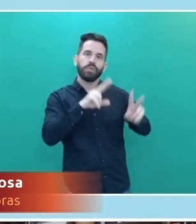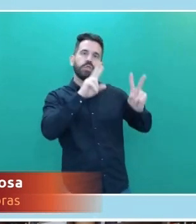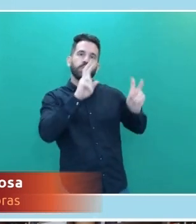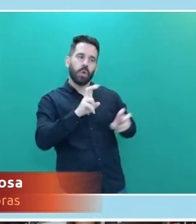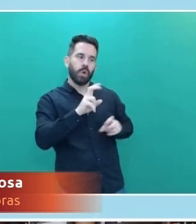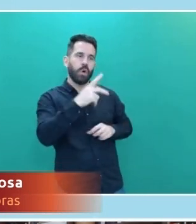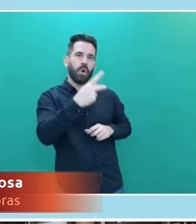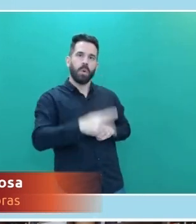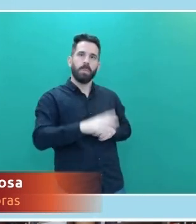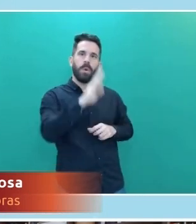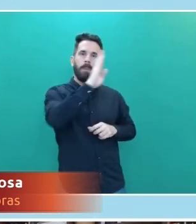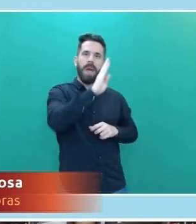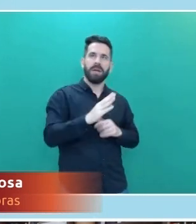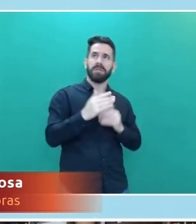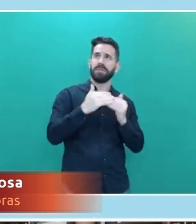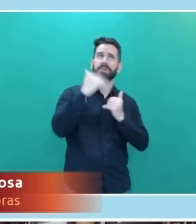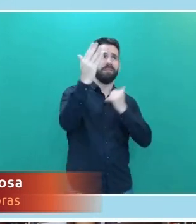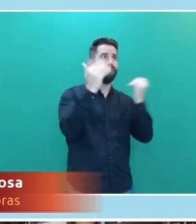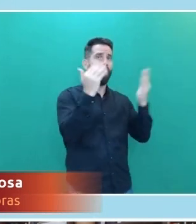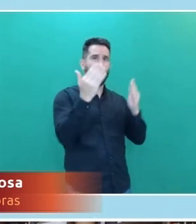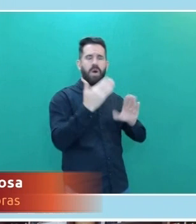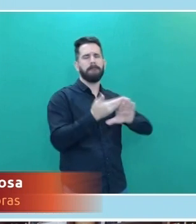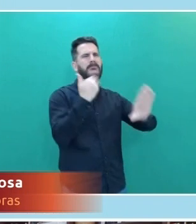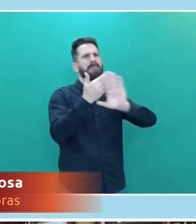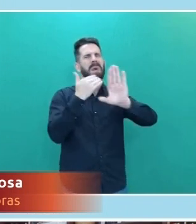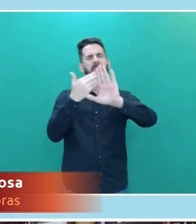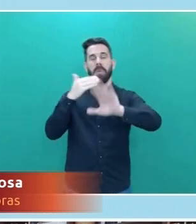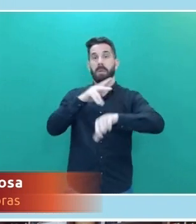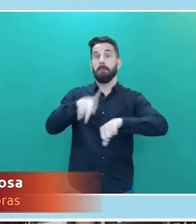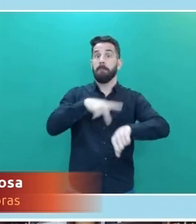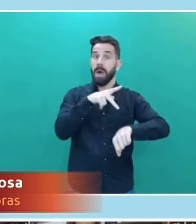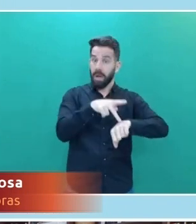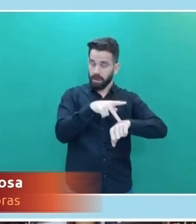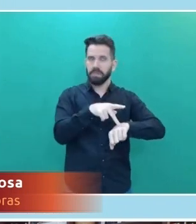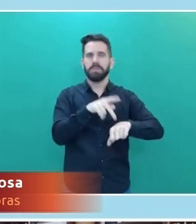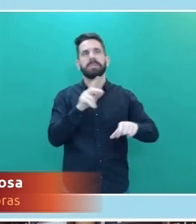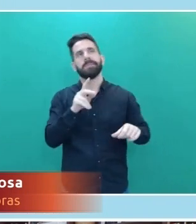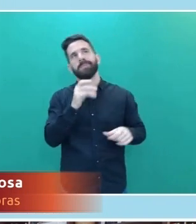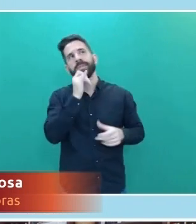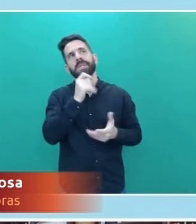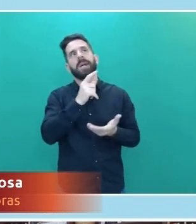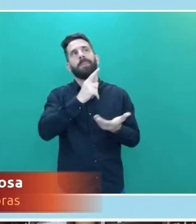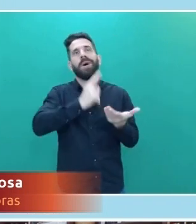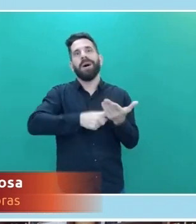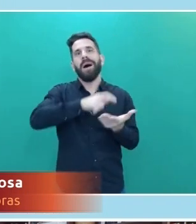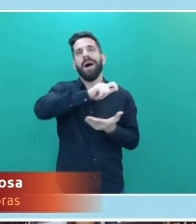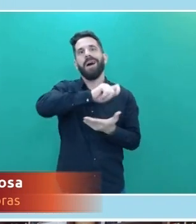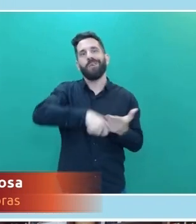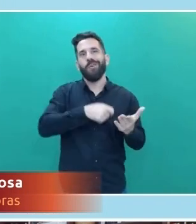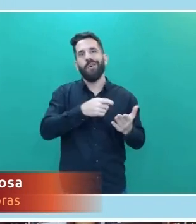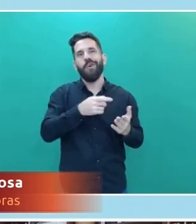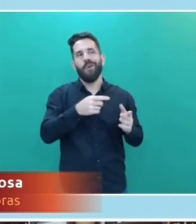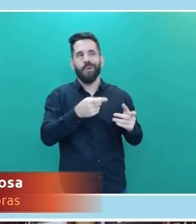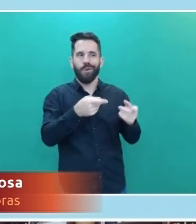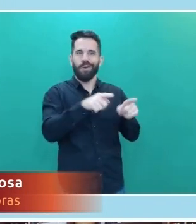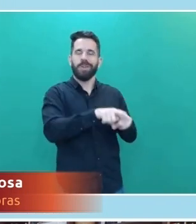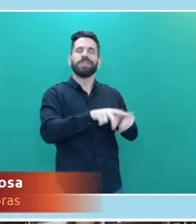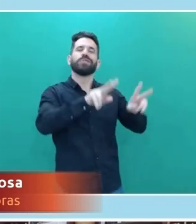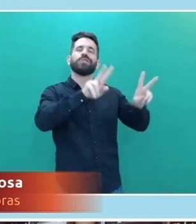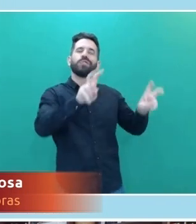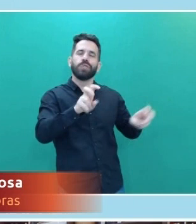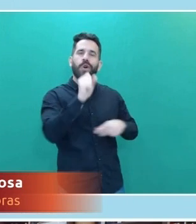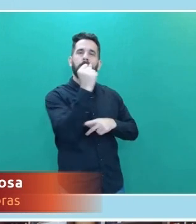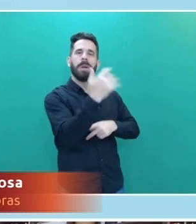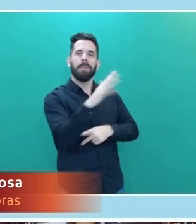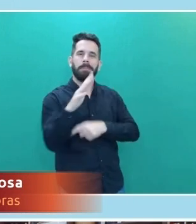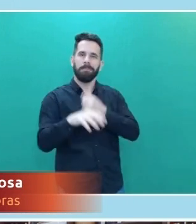também citou no final da fala dela a questão de acordos, né, principalmente acordos relacionados ao meio ambiente, já que o discurso do governo anterior era um